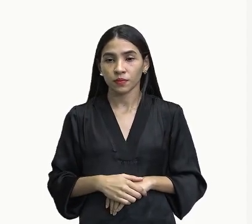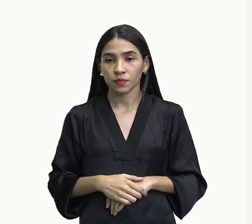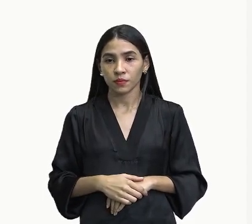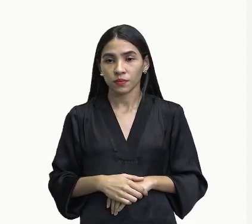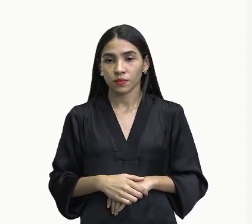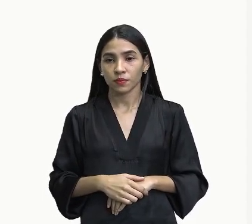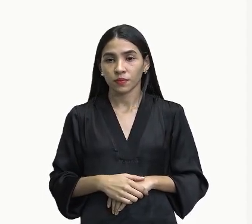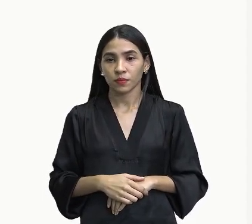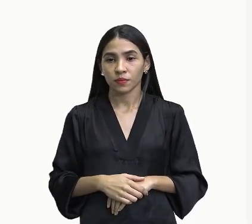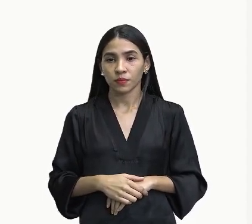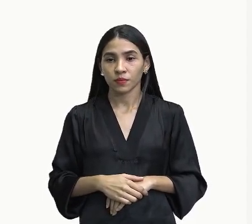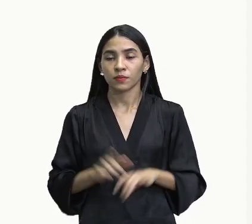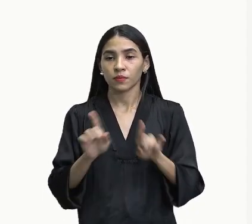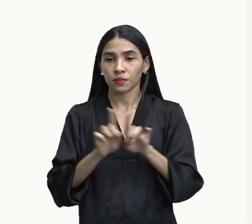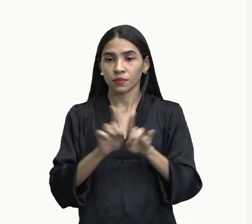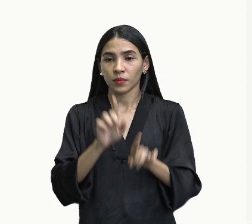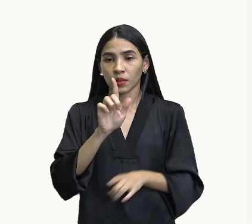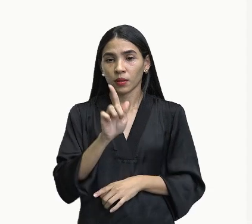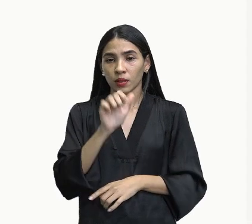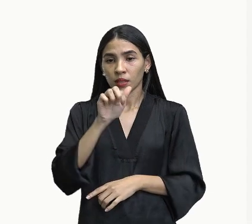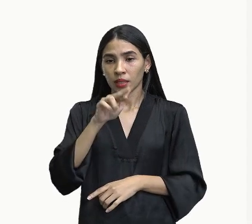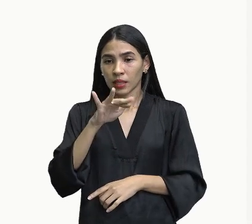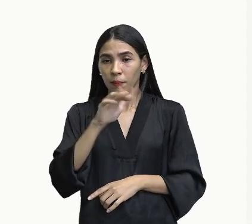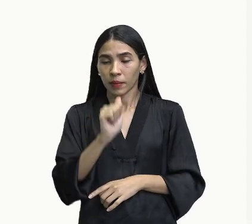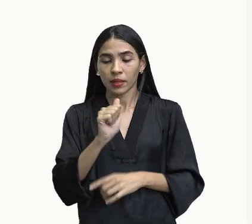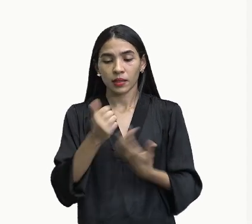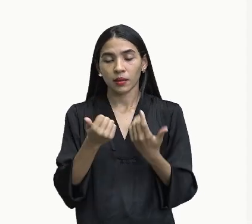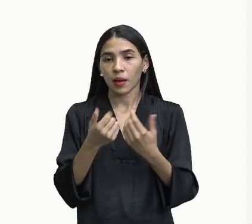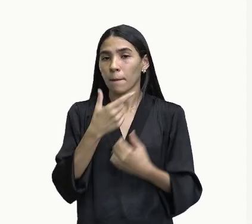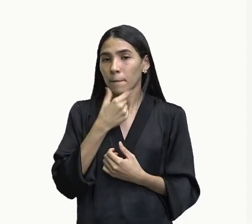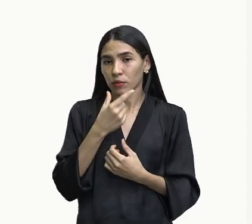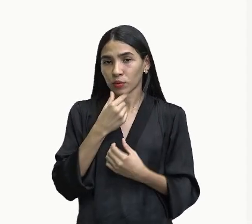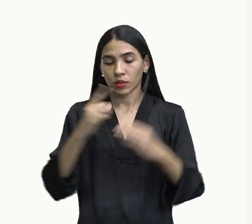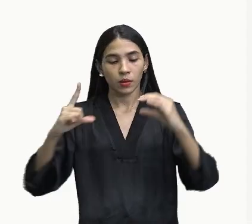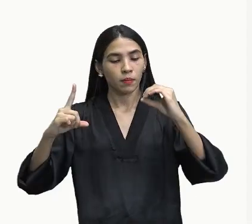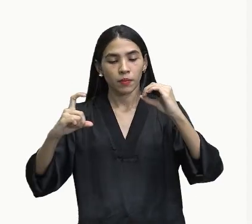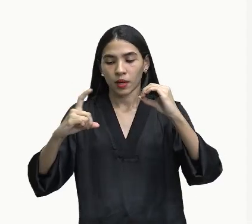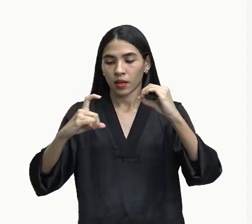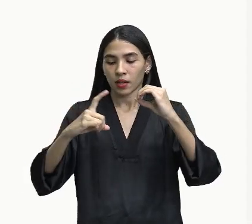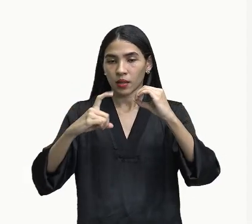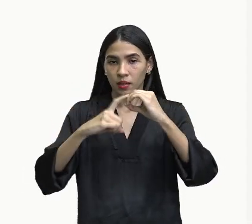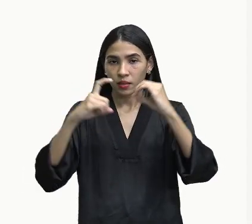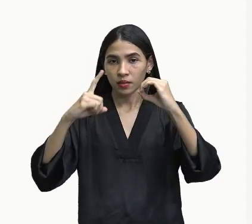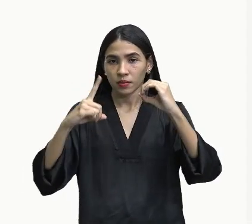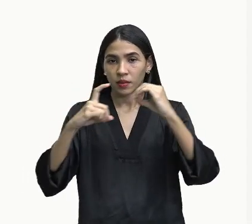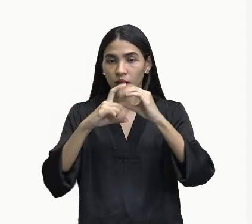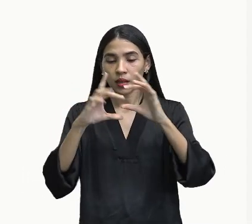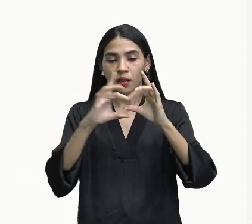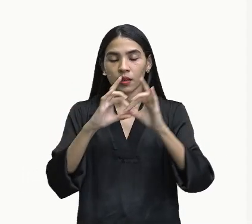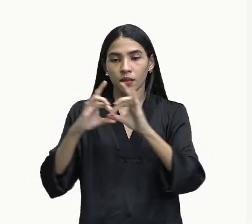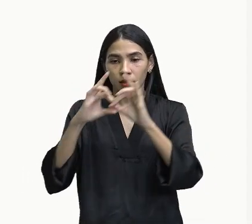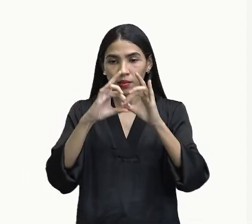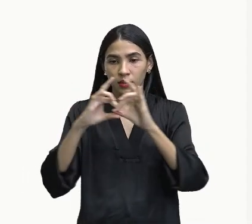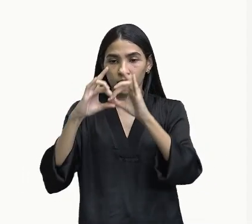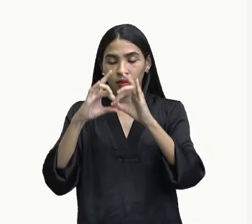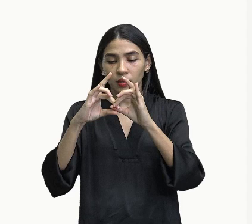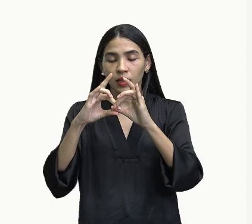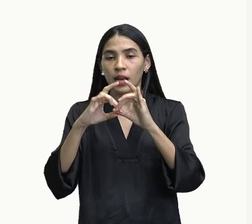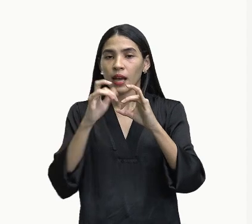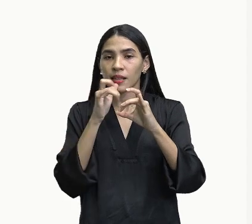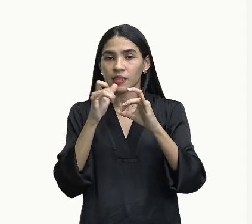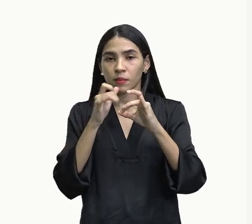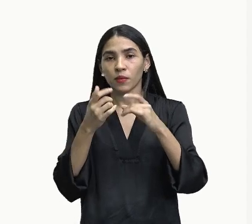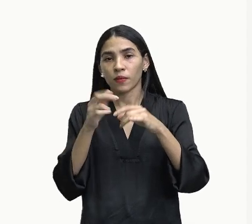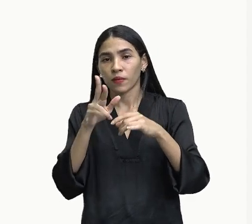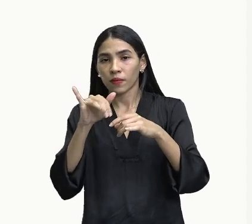interna. O gameta masculino ele nada até o corpo da fêmea, invade, ele